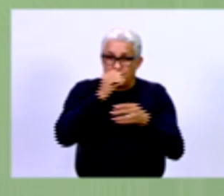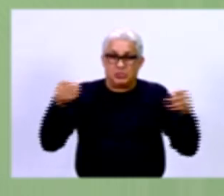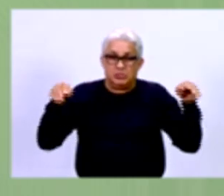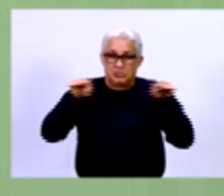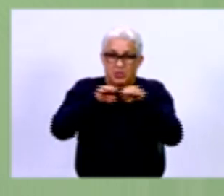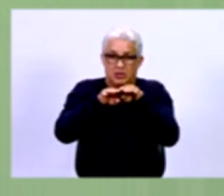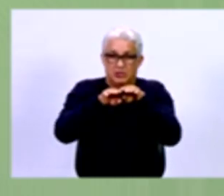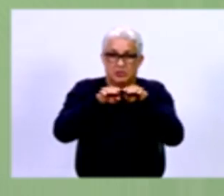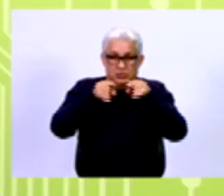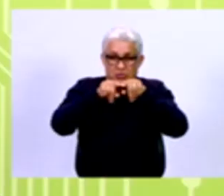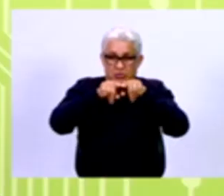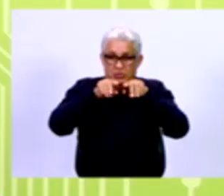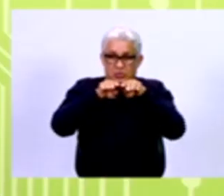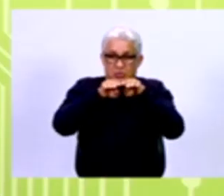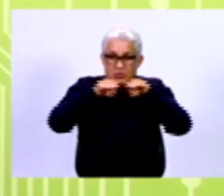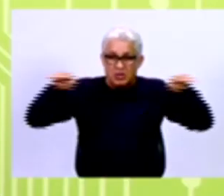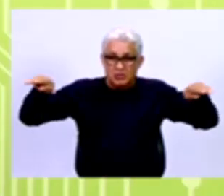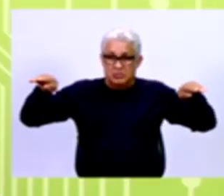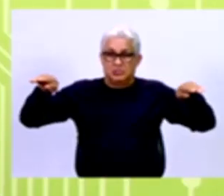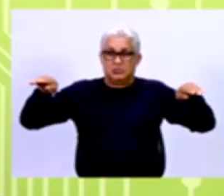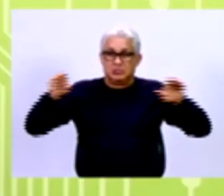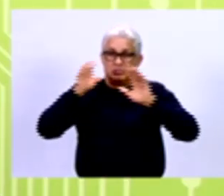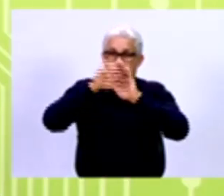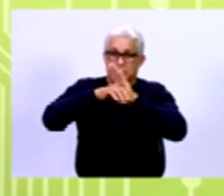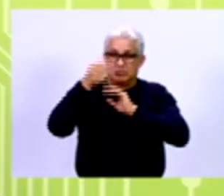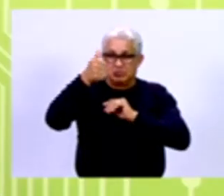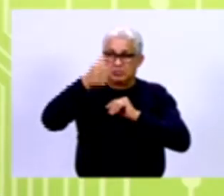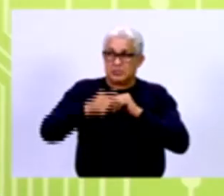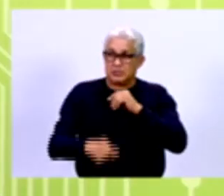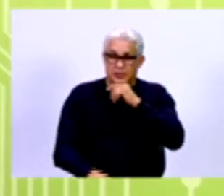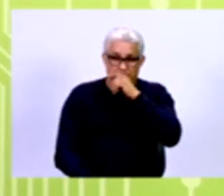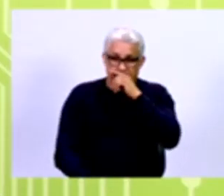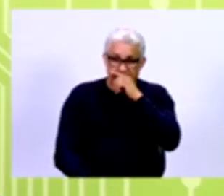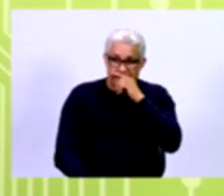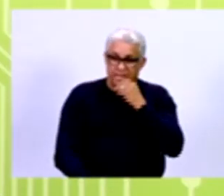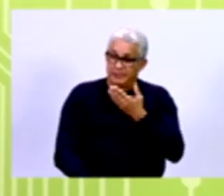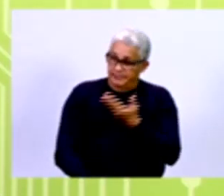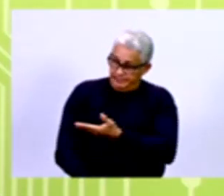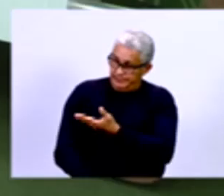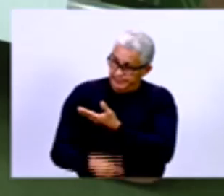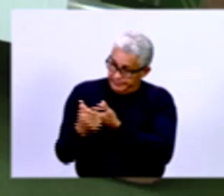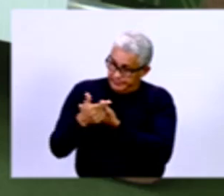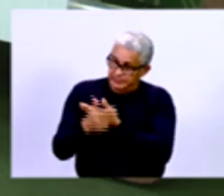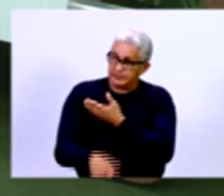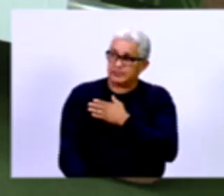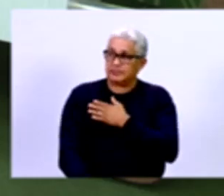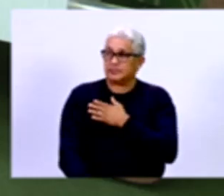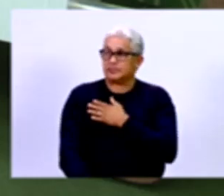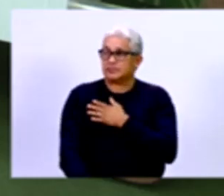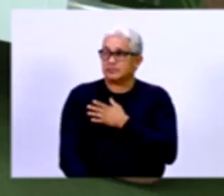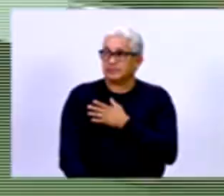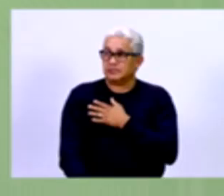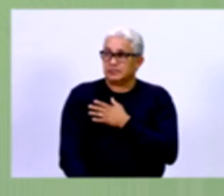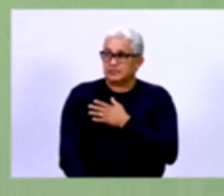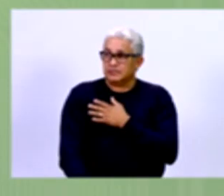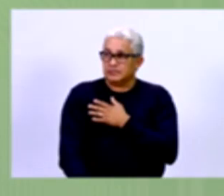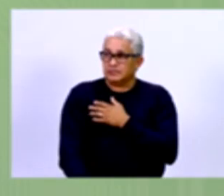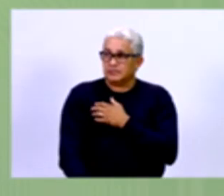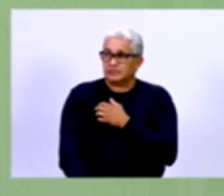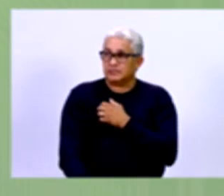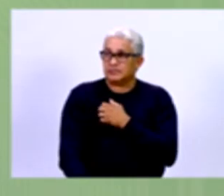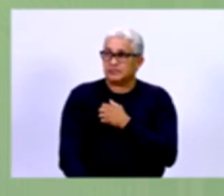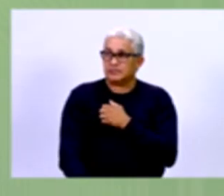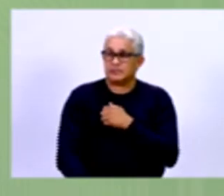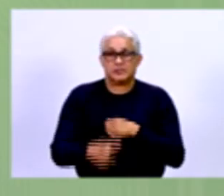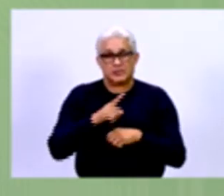primeiro conceito de balanço de pagamento, ok? Professora, o segundo, você comenta? O segundo conceito é quando a gente